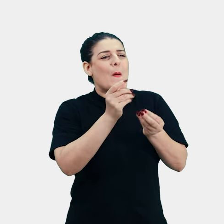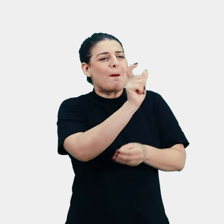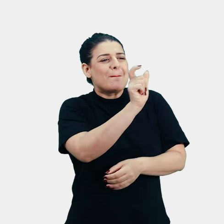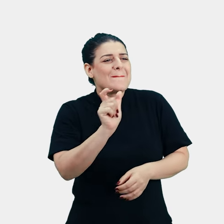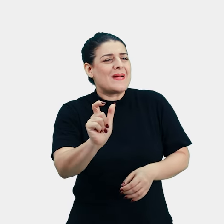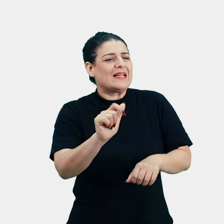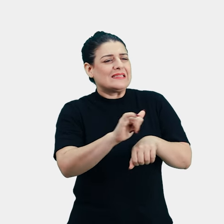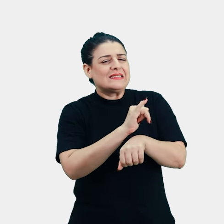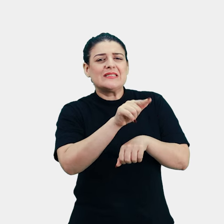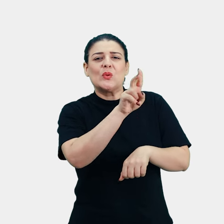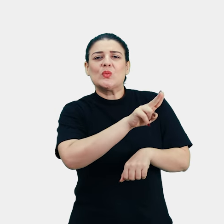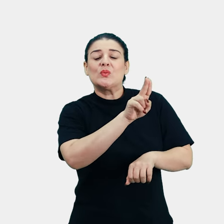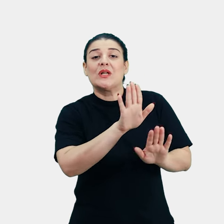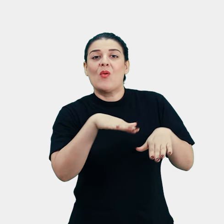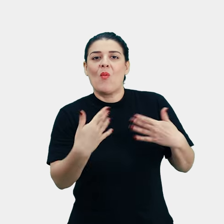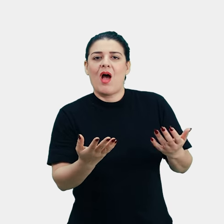né, aquela técnica,